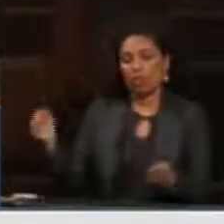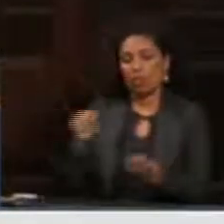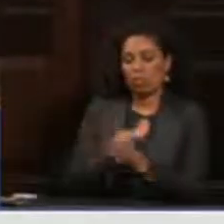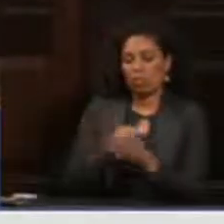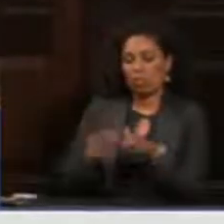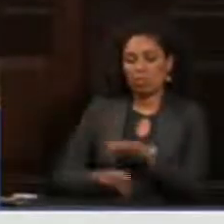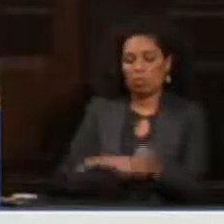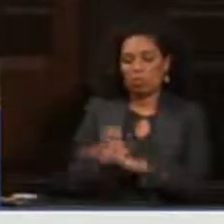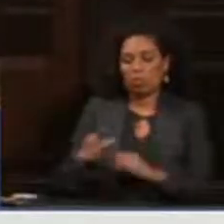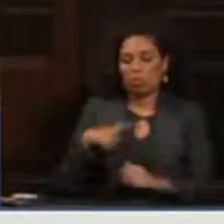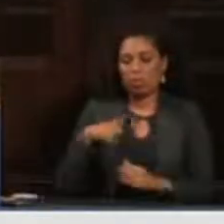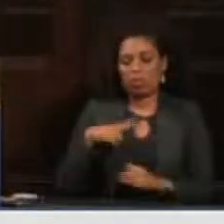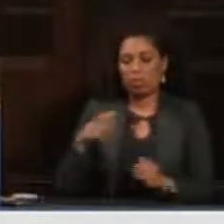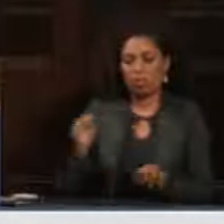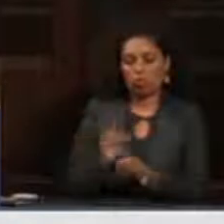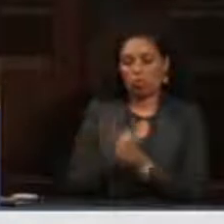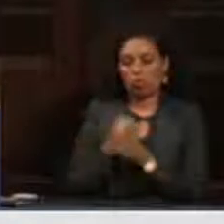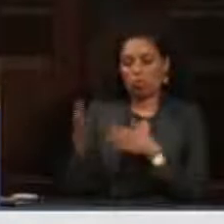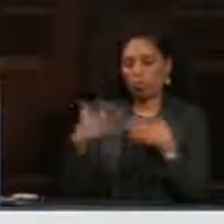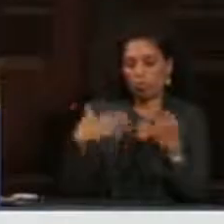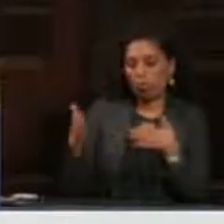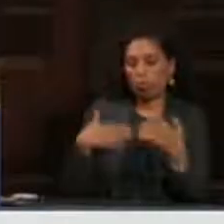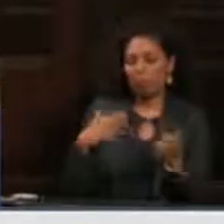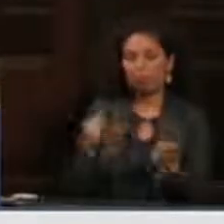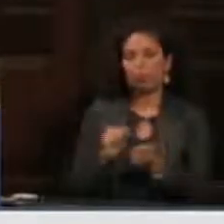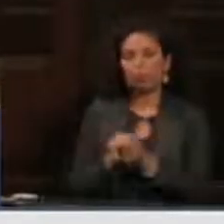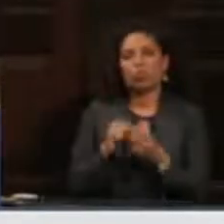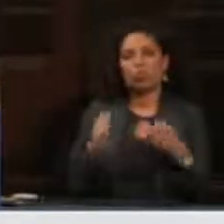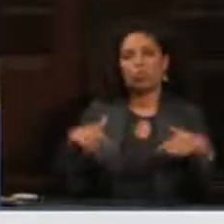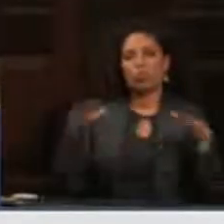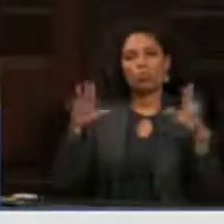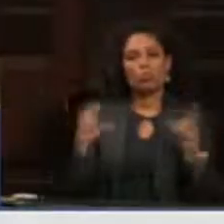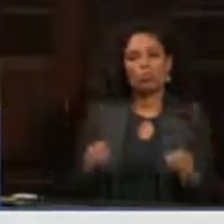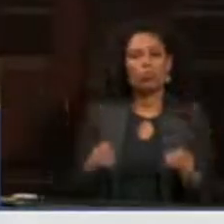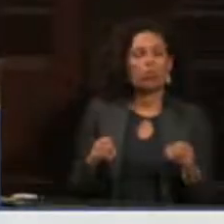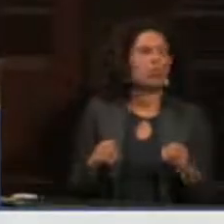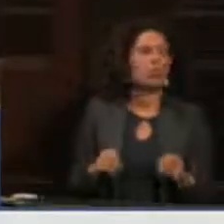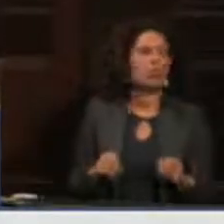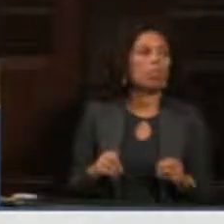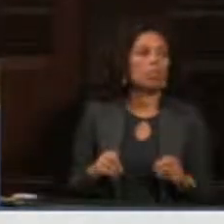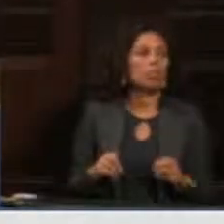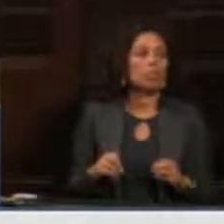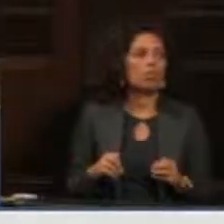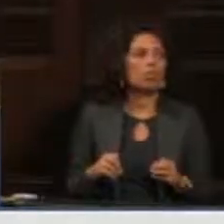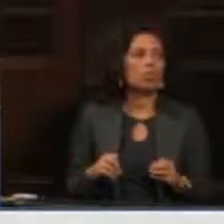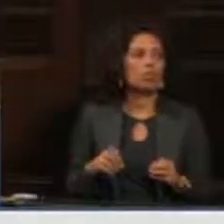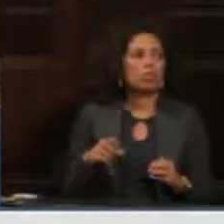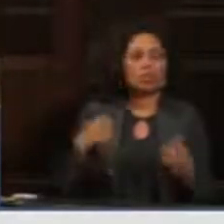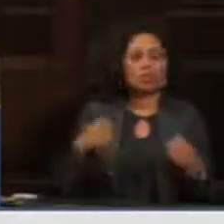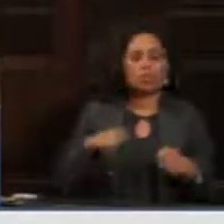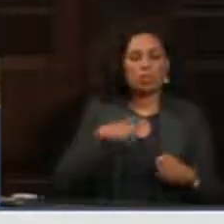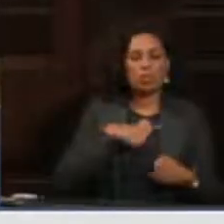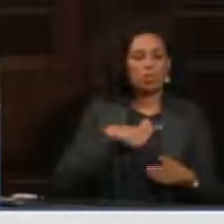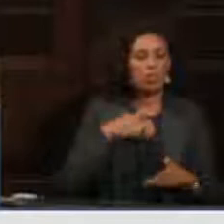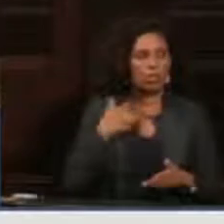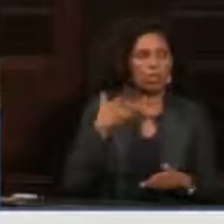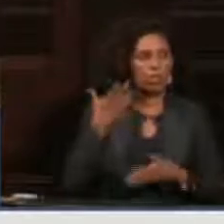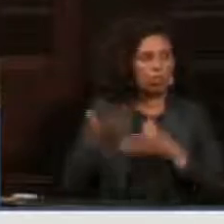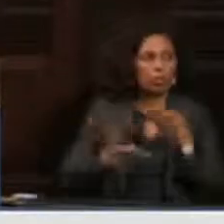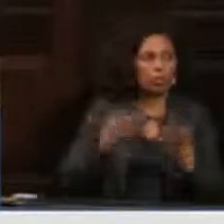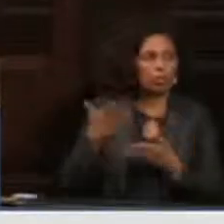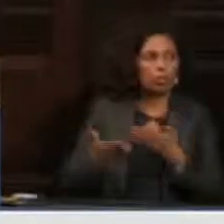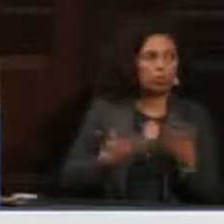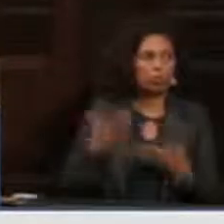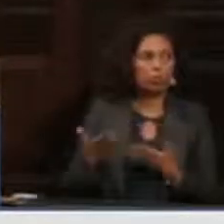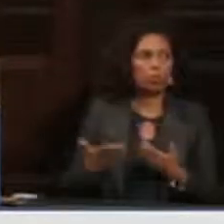certo, mas tem que ser bem estruturadas, tem que ter transparência, tem que ter Muito cuidado, porque as últimas experiências